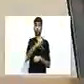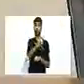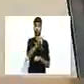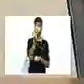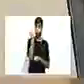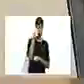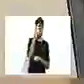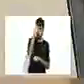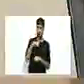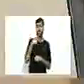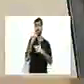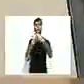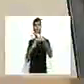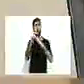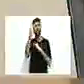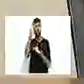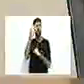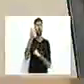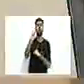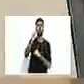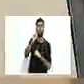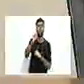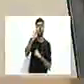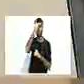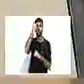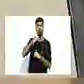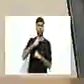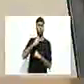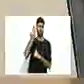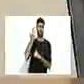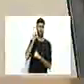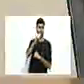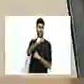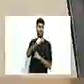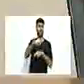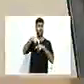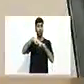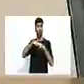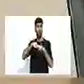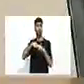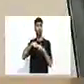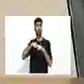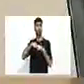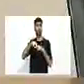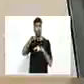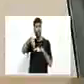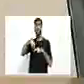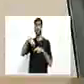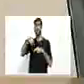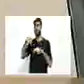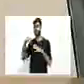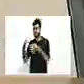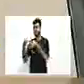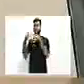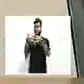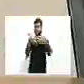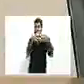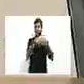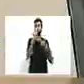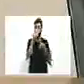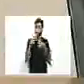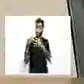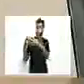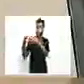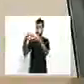lá no fundão eu acho tinham oito pessoas Então é era bastante pessoas para todos os